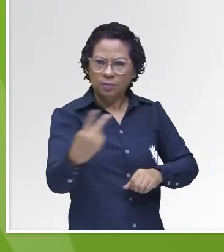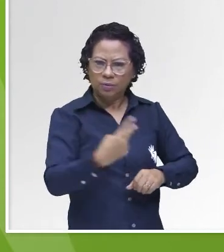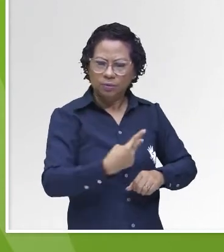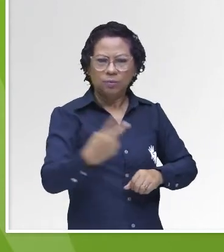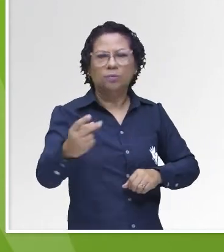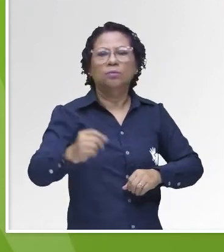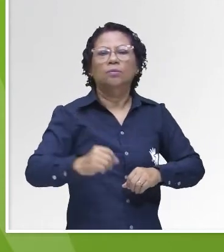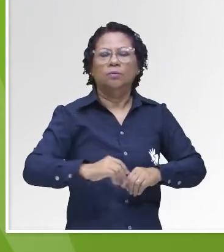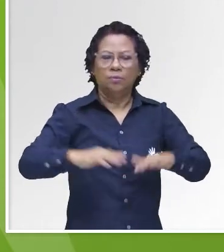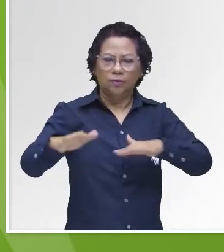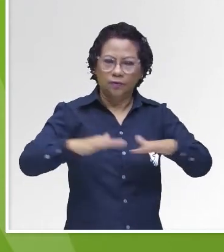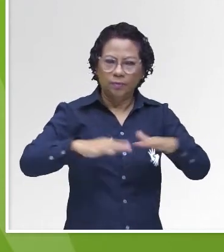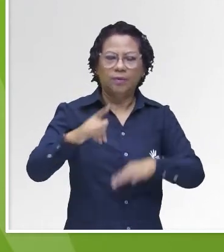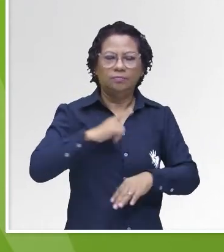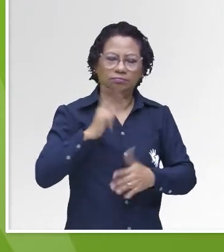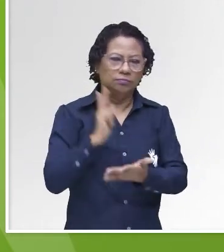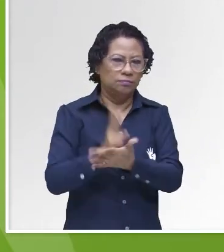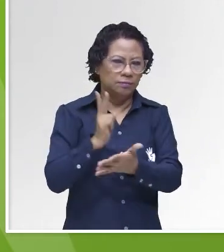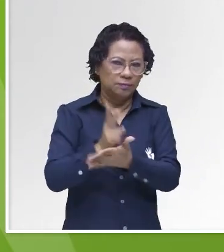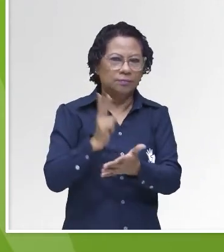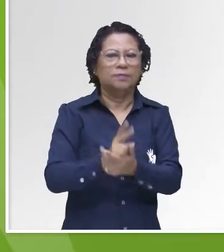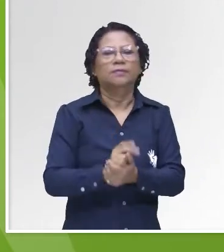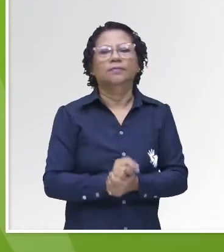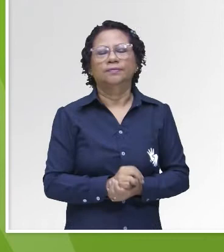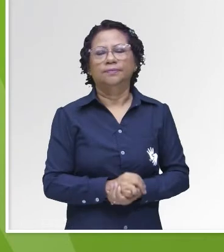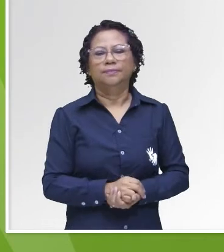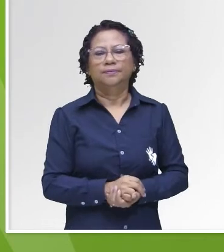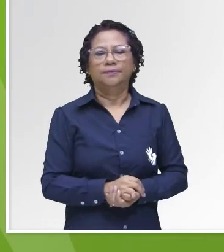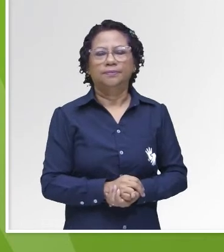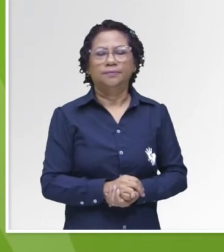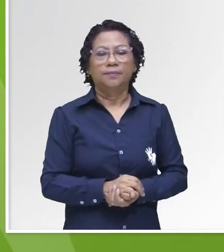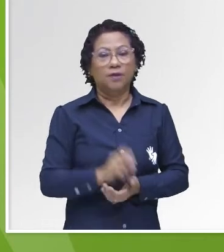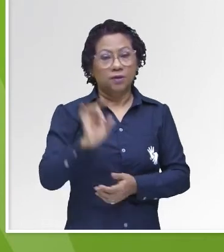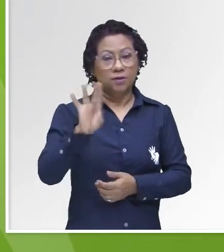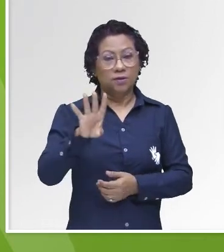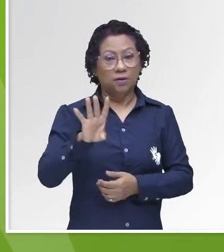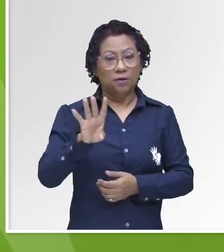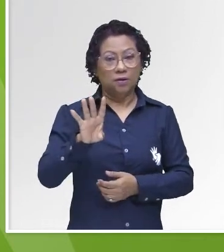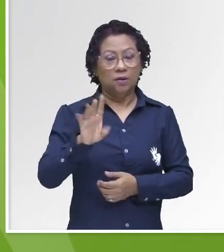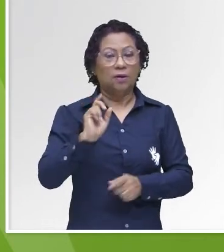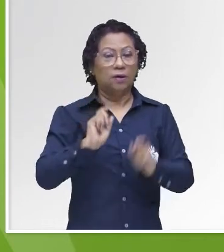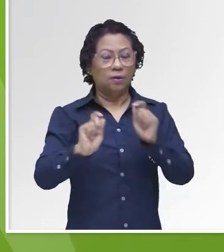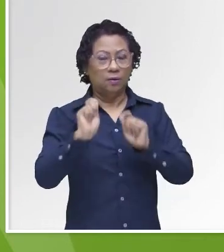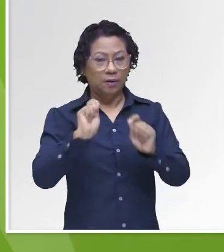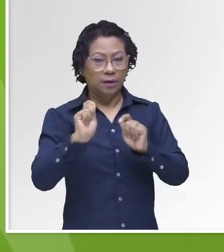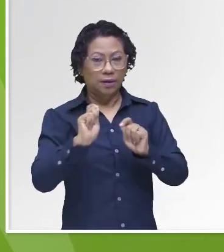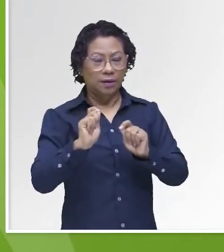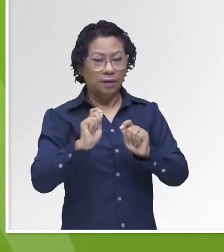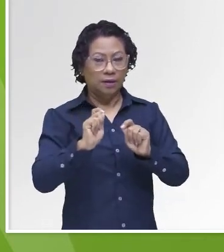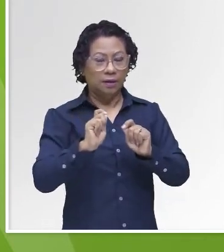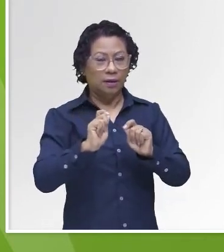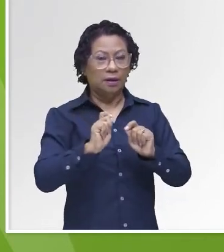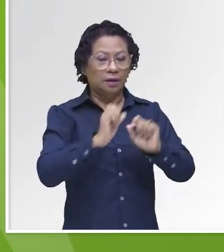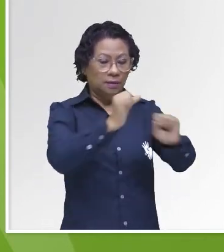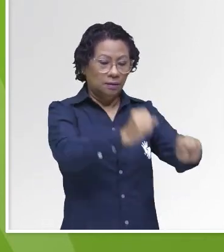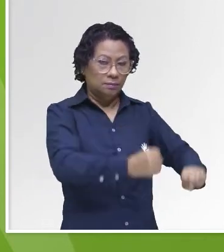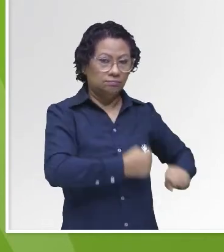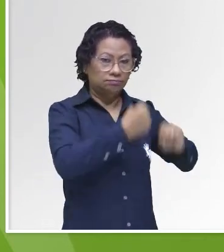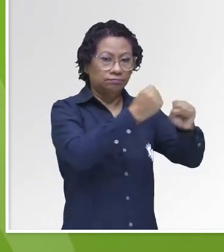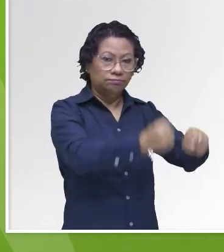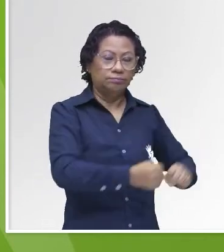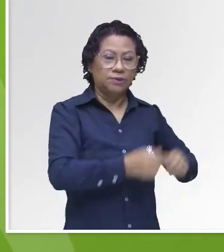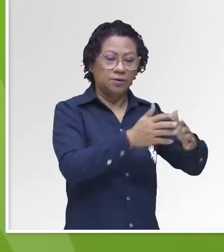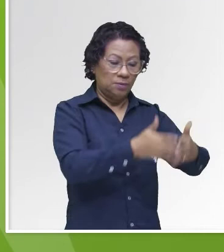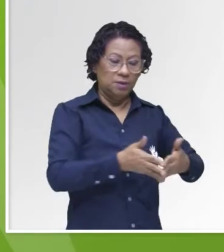olha. Movimento da correnteza, movimento do barco. Só que ele vai se movimentar só na vertical ou na diagonal?